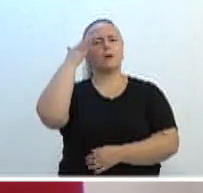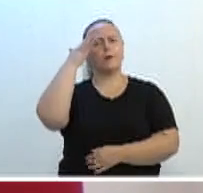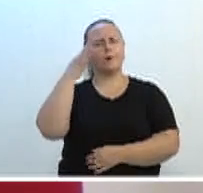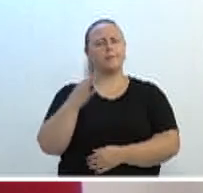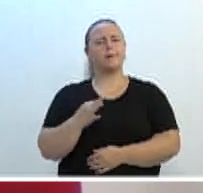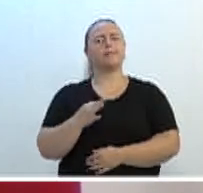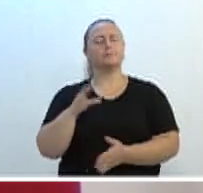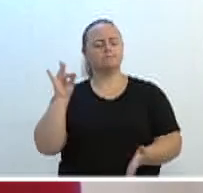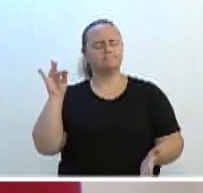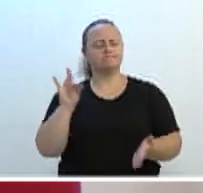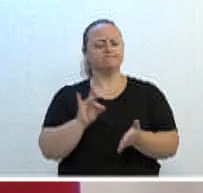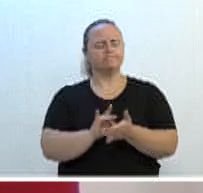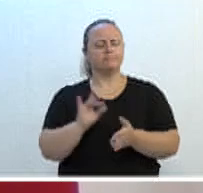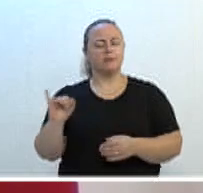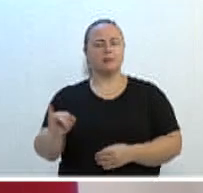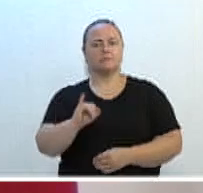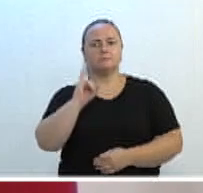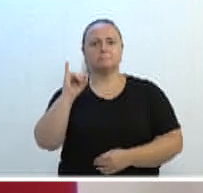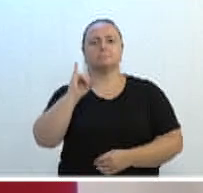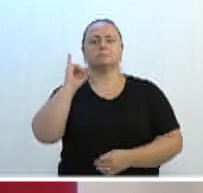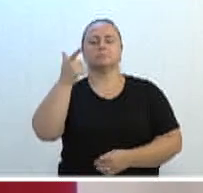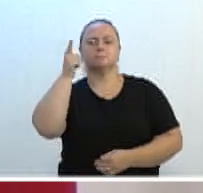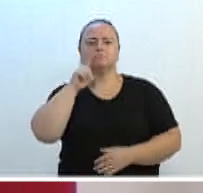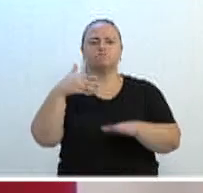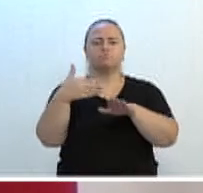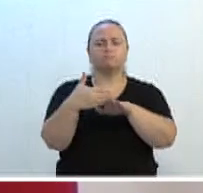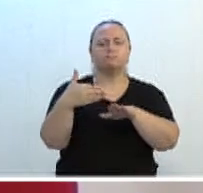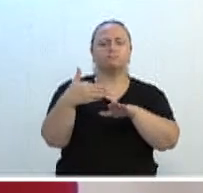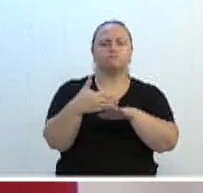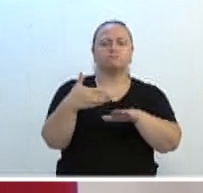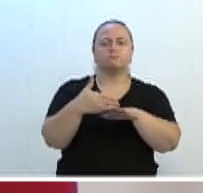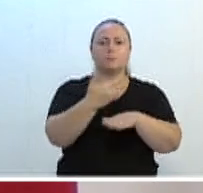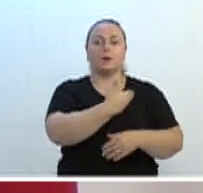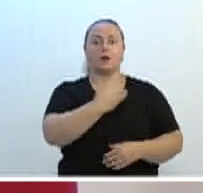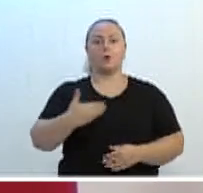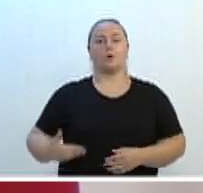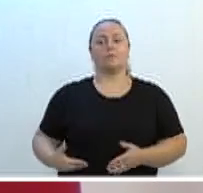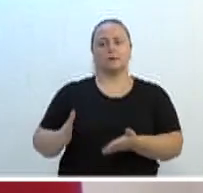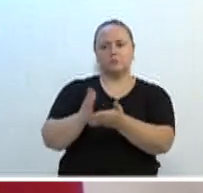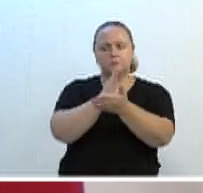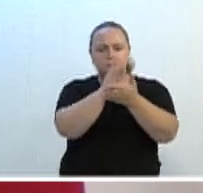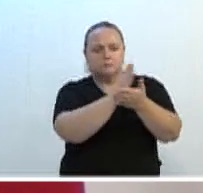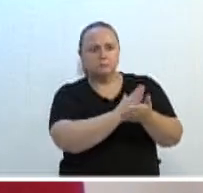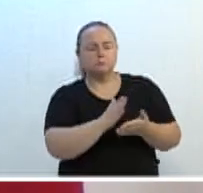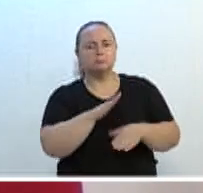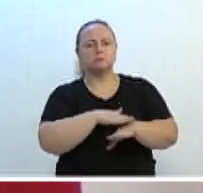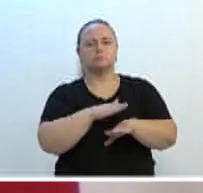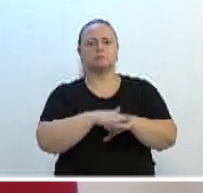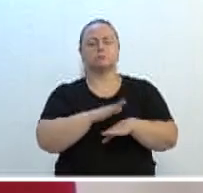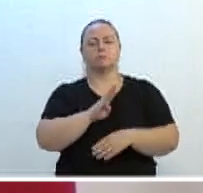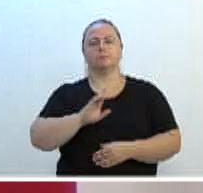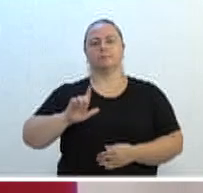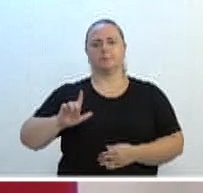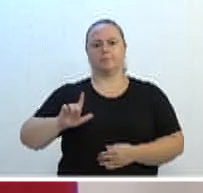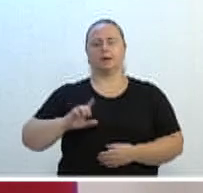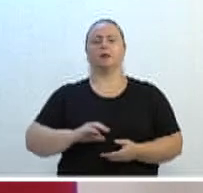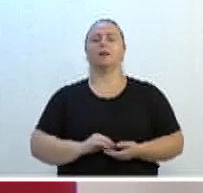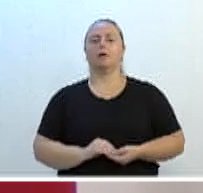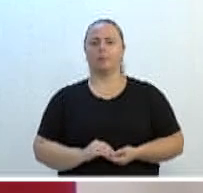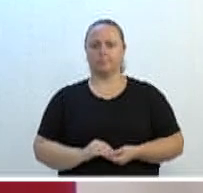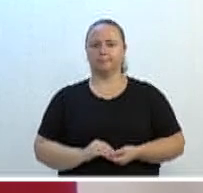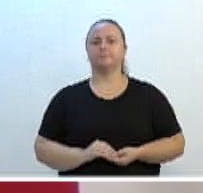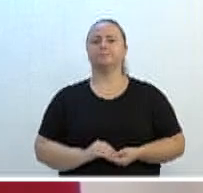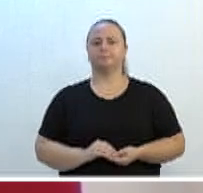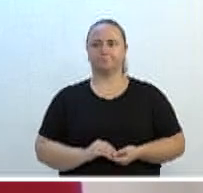a participação do governo em algumas ações da nossa cidade. Nós temos alguns